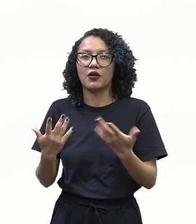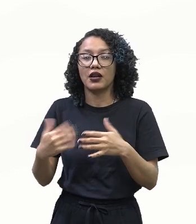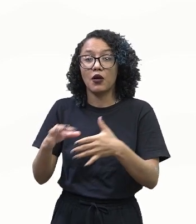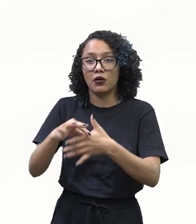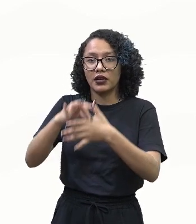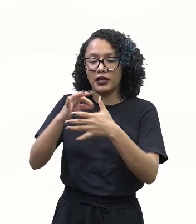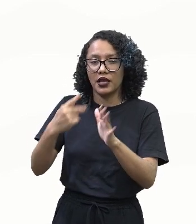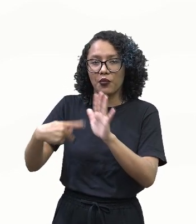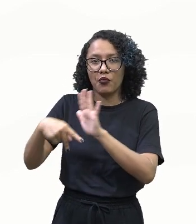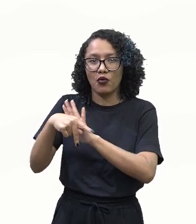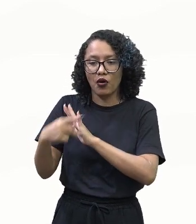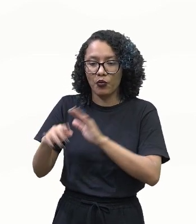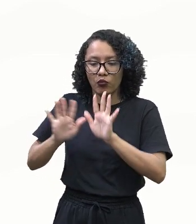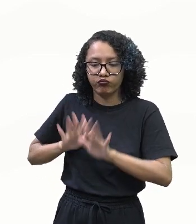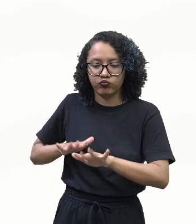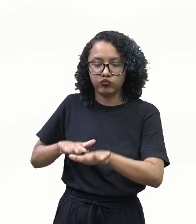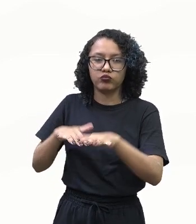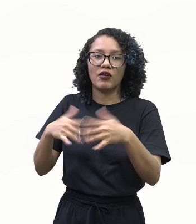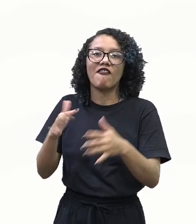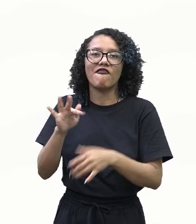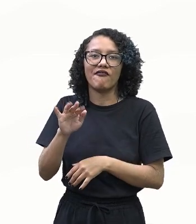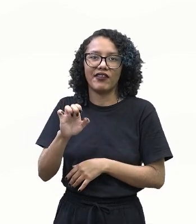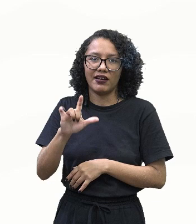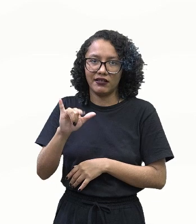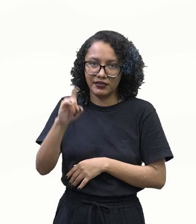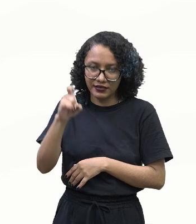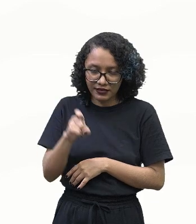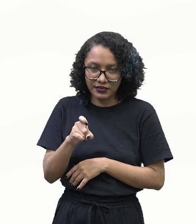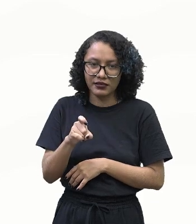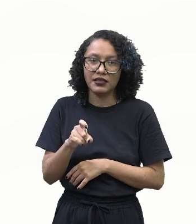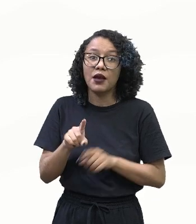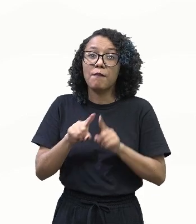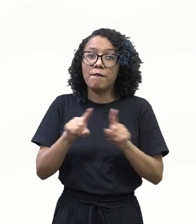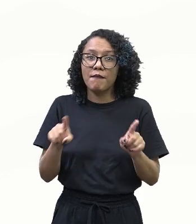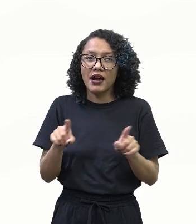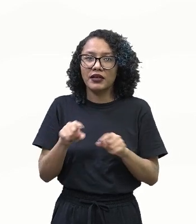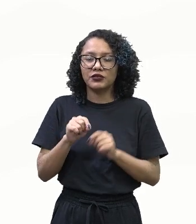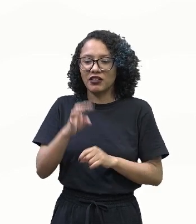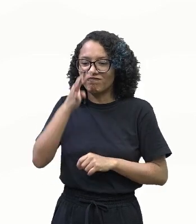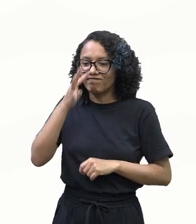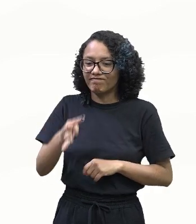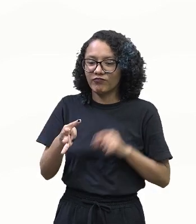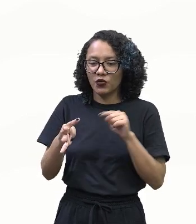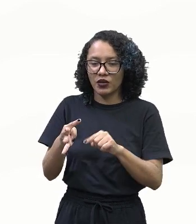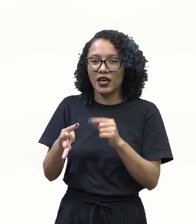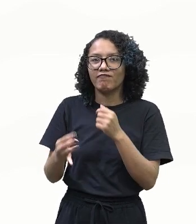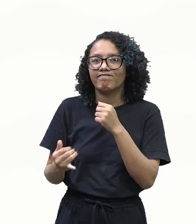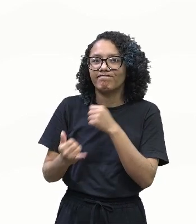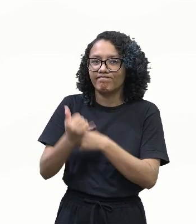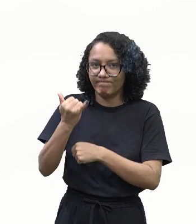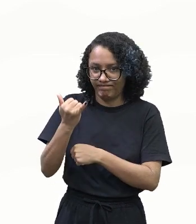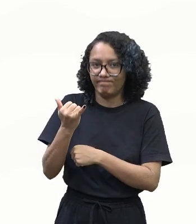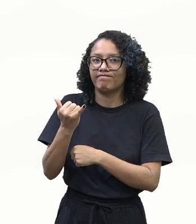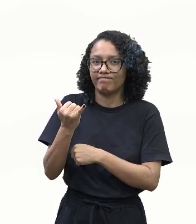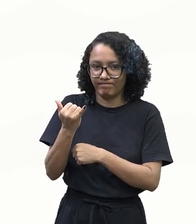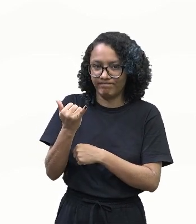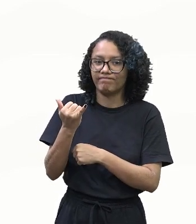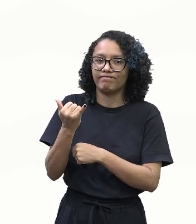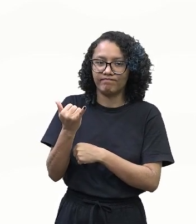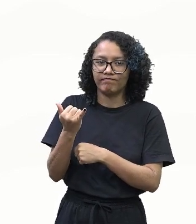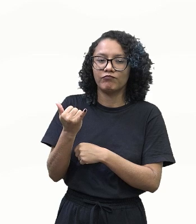movimento, Félix Malcher. No entanto, ele vai ser acusado de traição pelos cabanos por